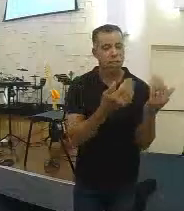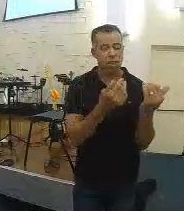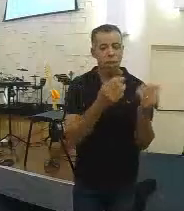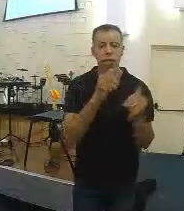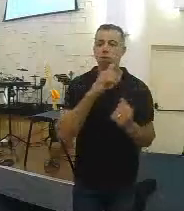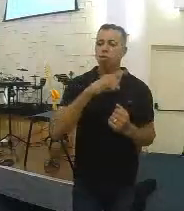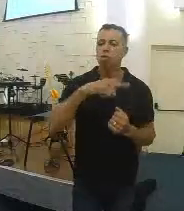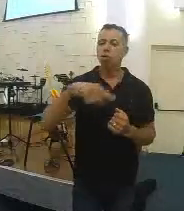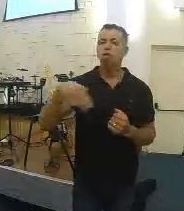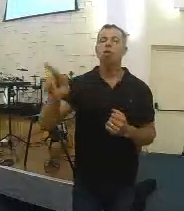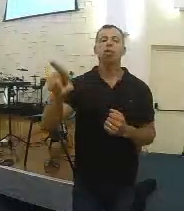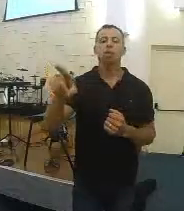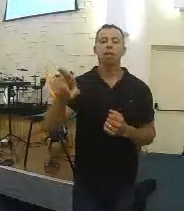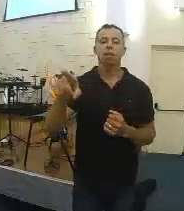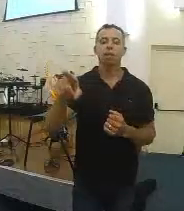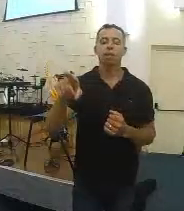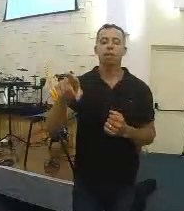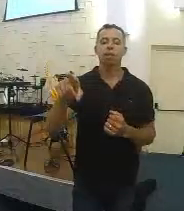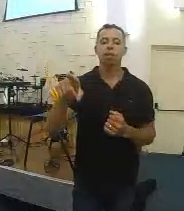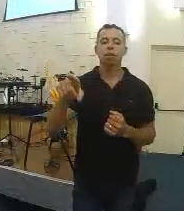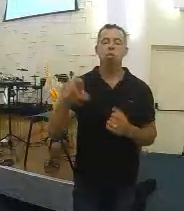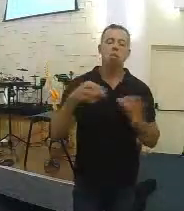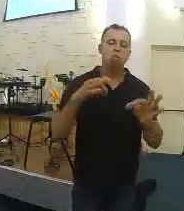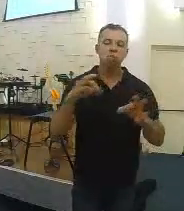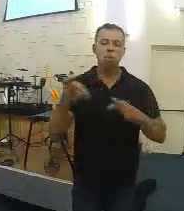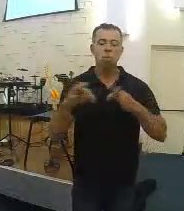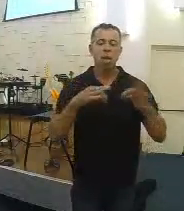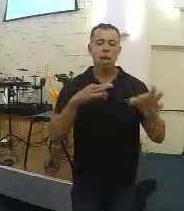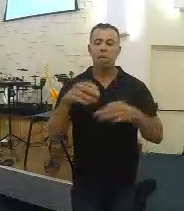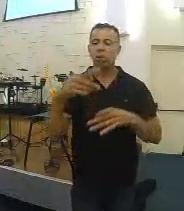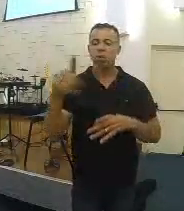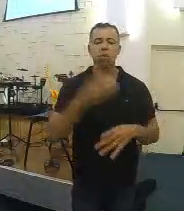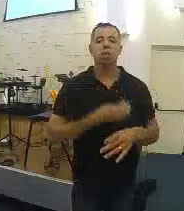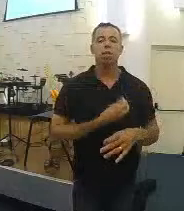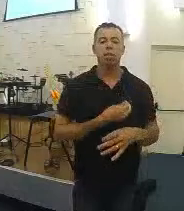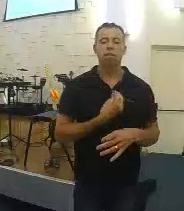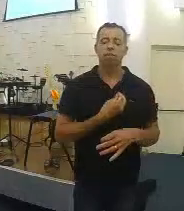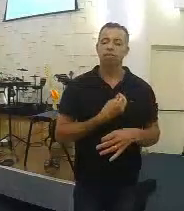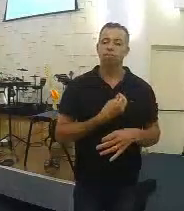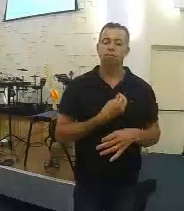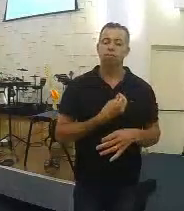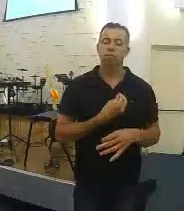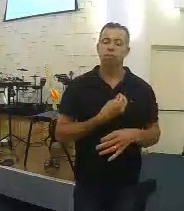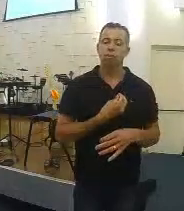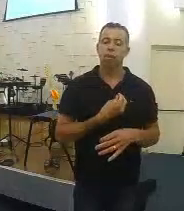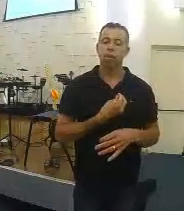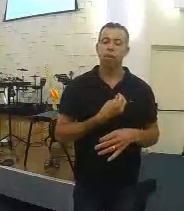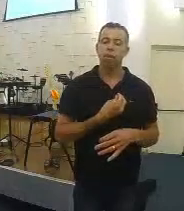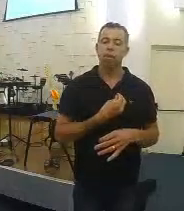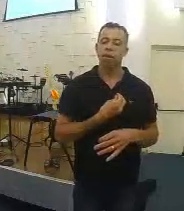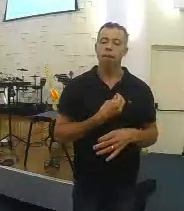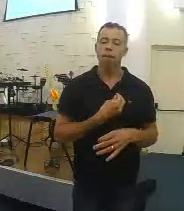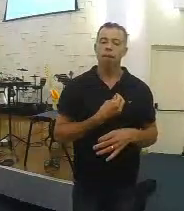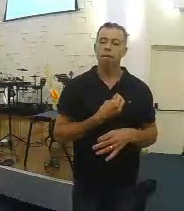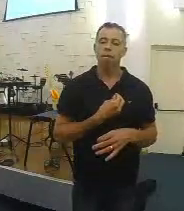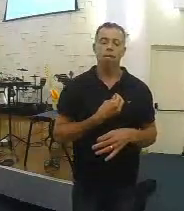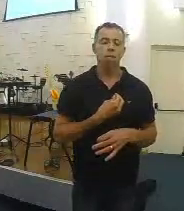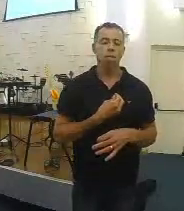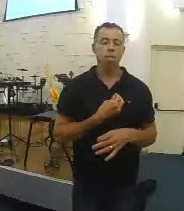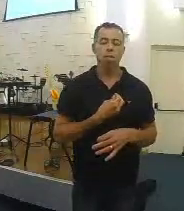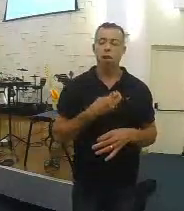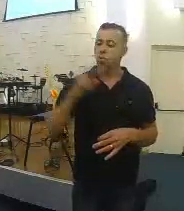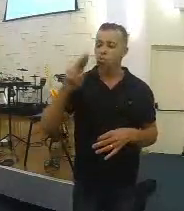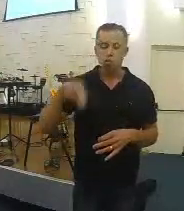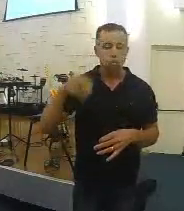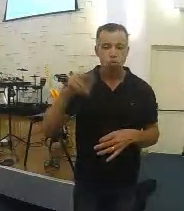você está indo? Qual é o plano da sua vida? Não faça como Jonatas, o jovem Levi, que não